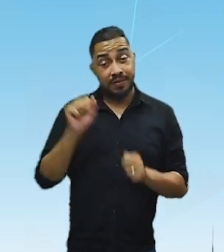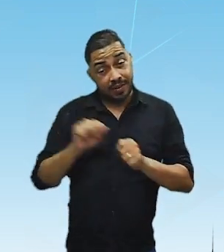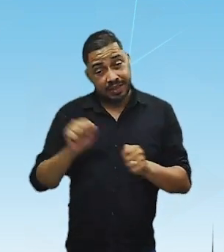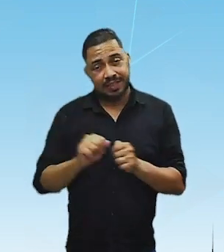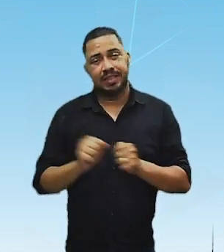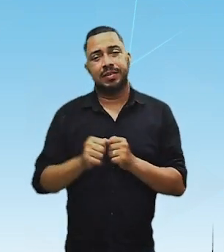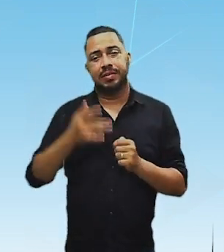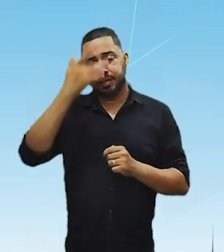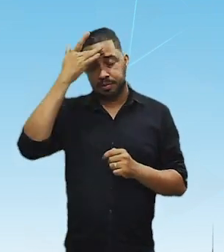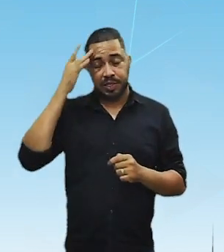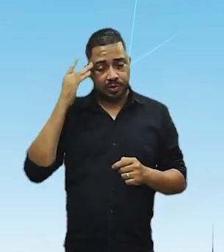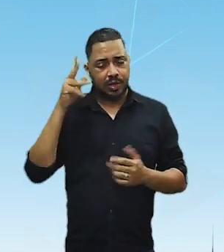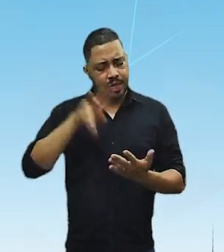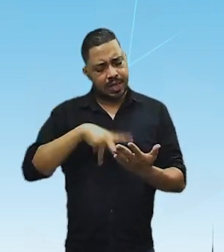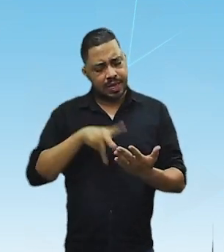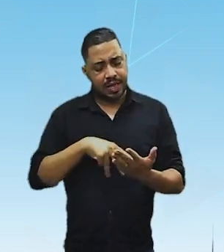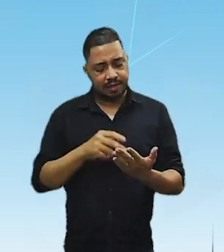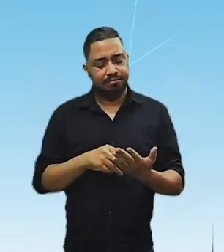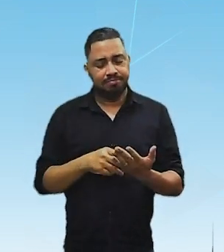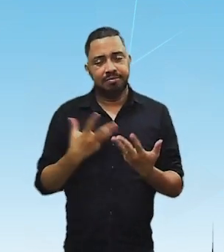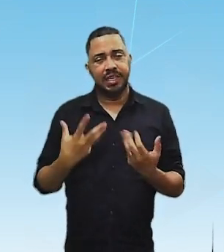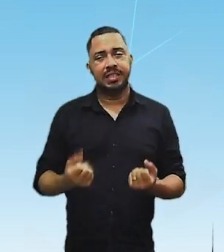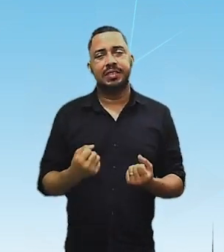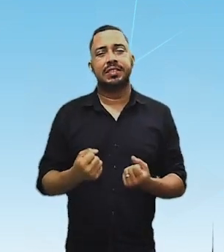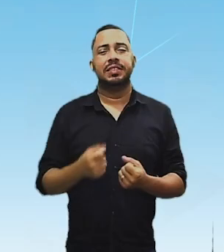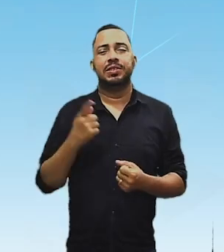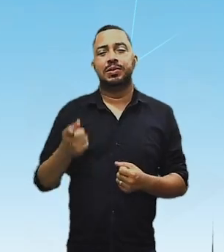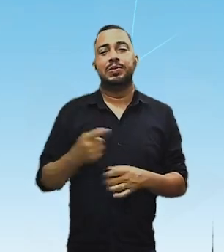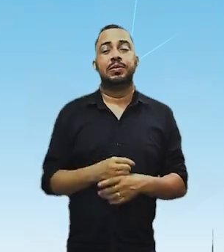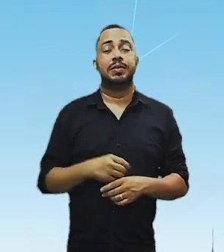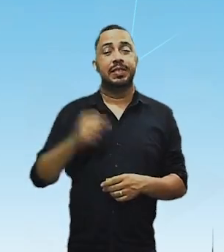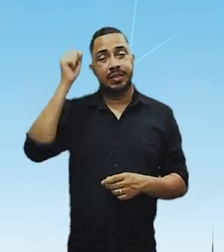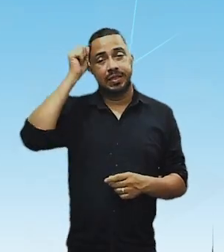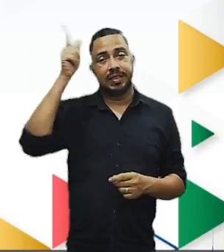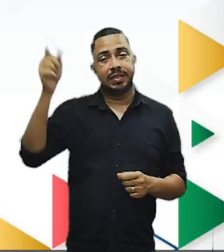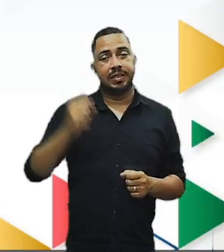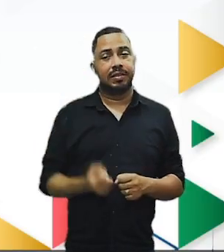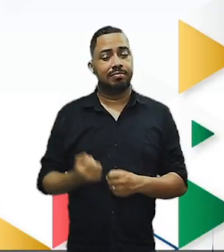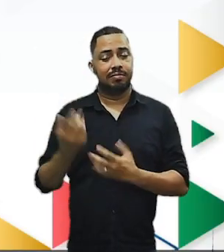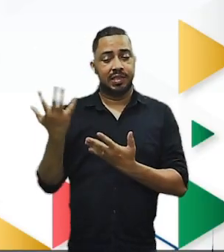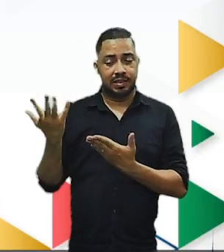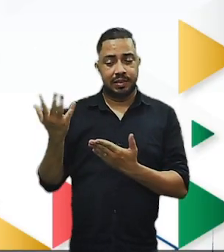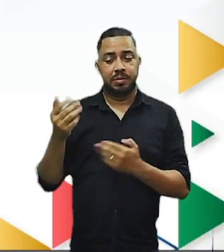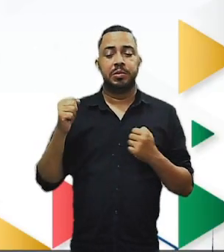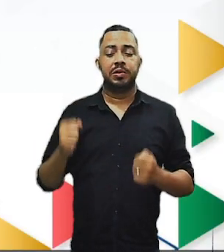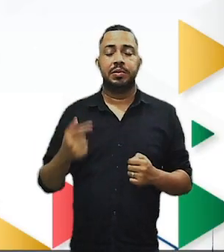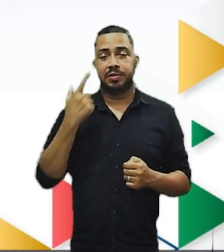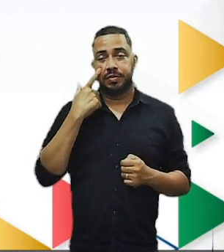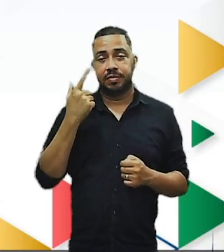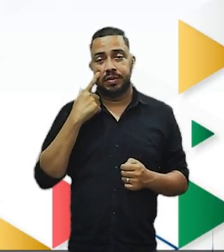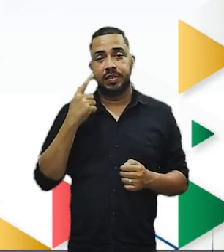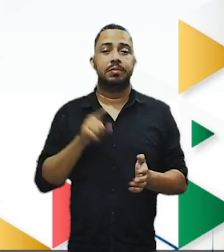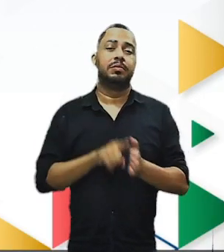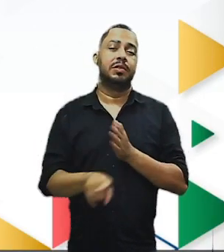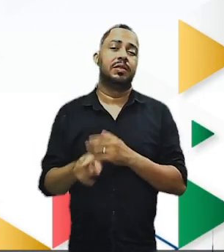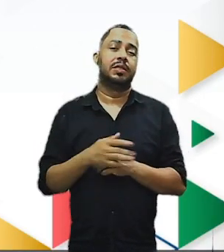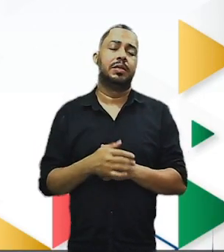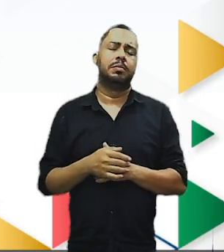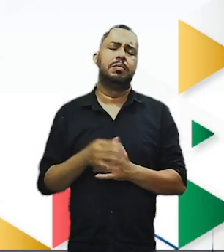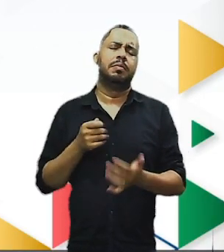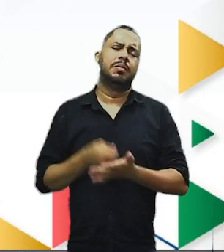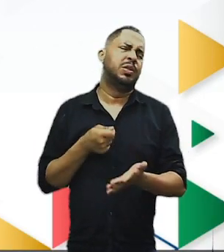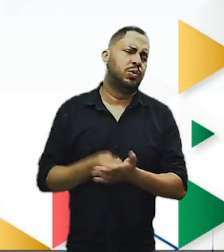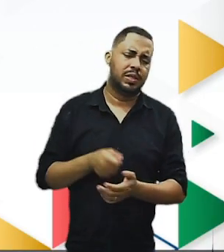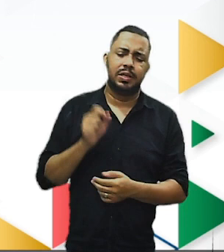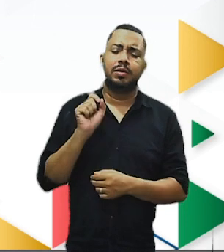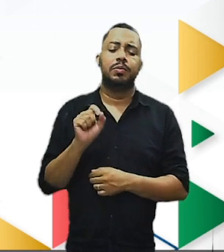seu interlocutor aceite a sua ideia. Na tela, podemos ver a seguinte questão: persuadir. O que é